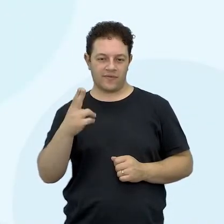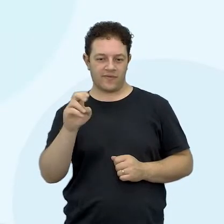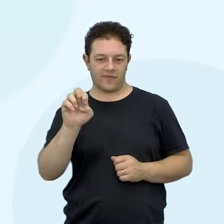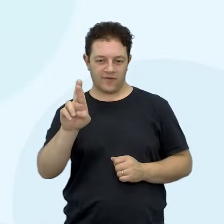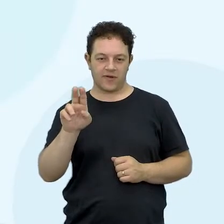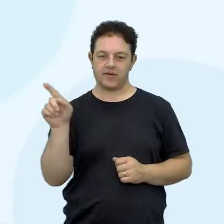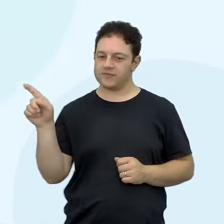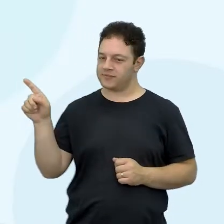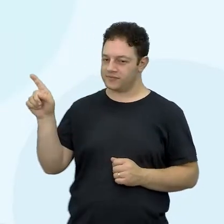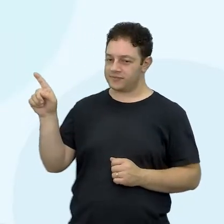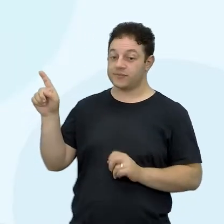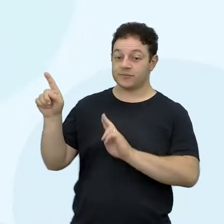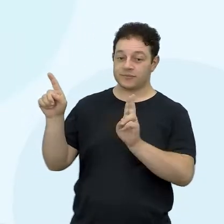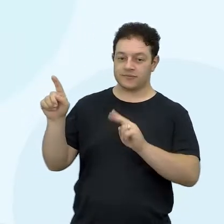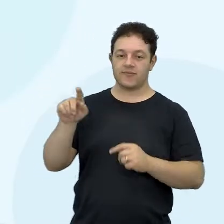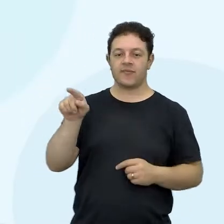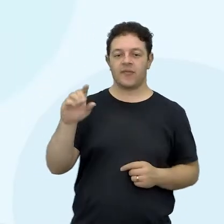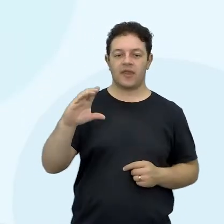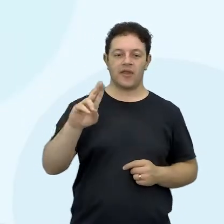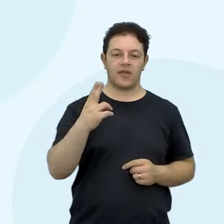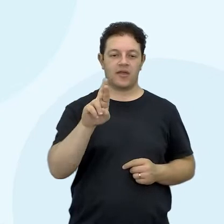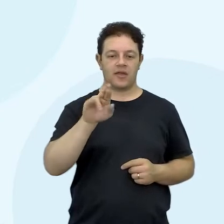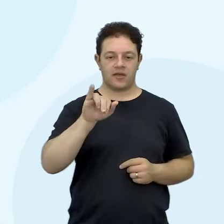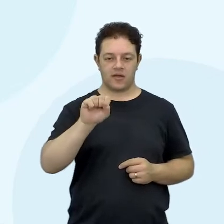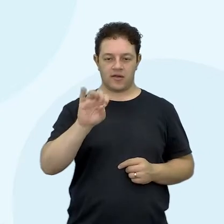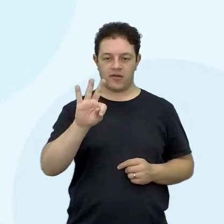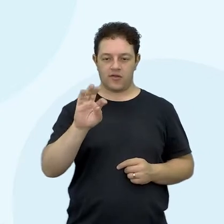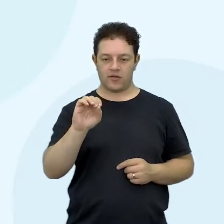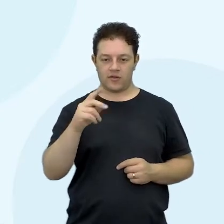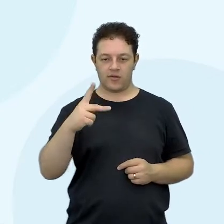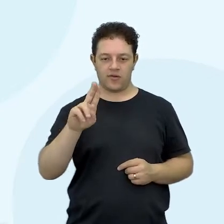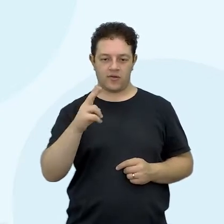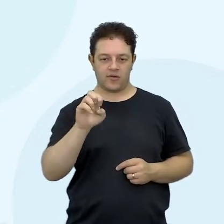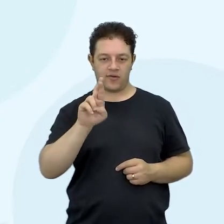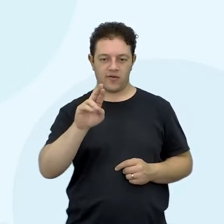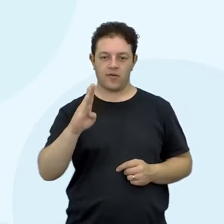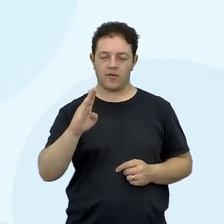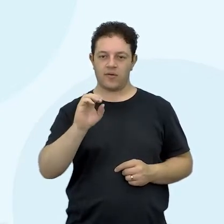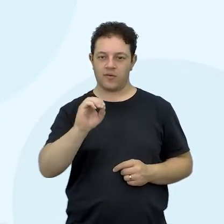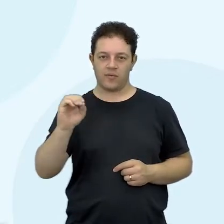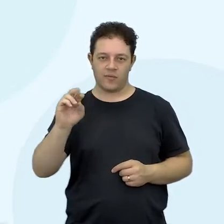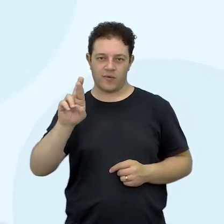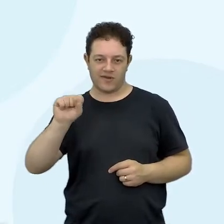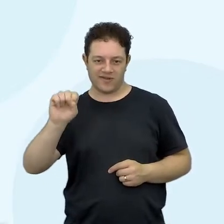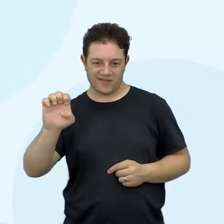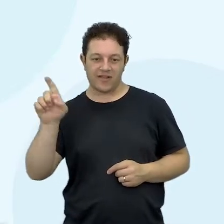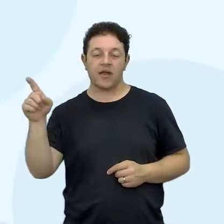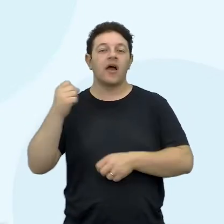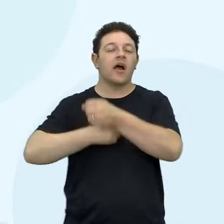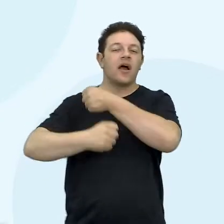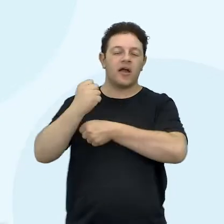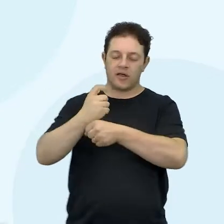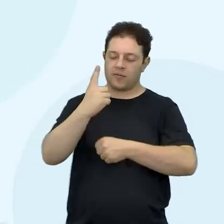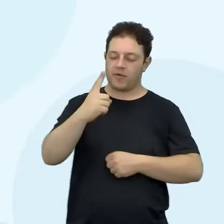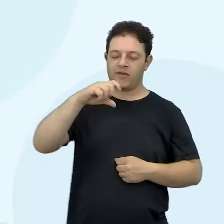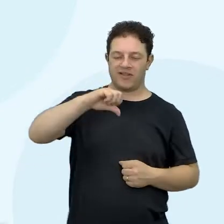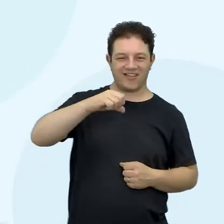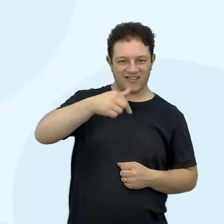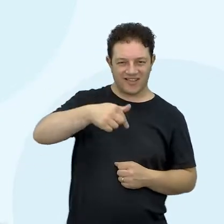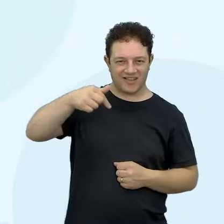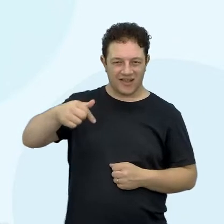Bors começou então a implementar um novo conceito de saúde em 1977, onde ele apresentou